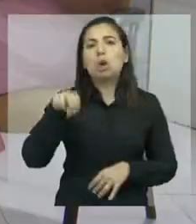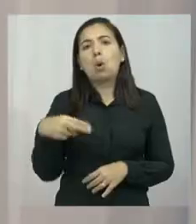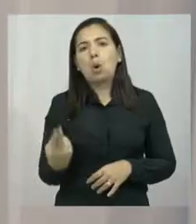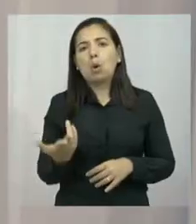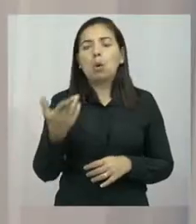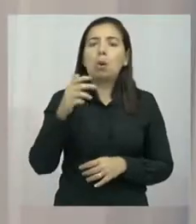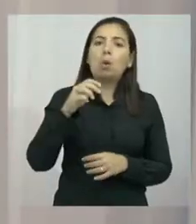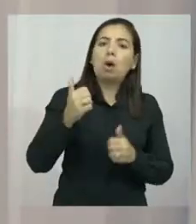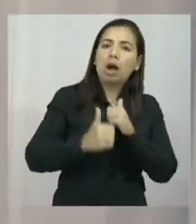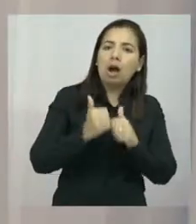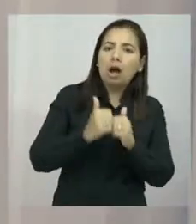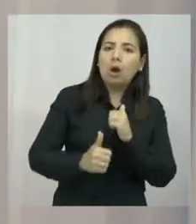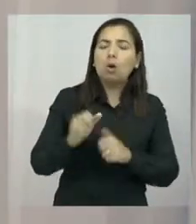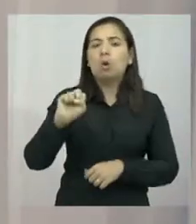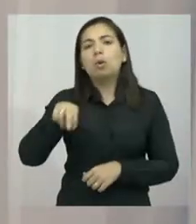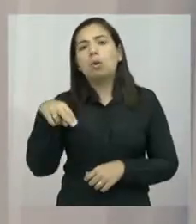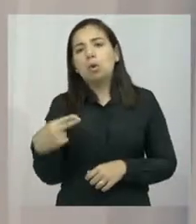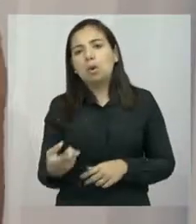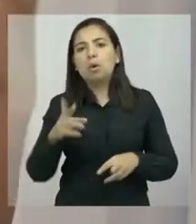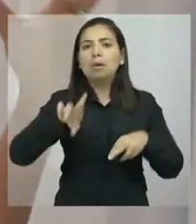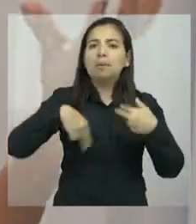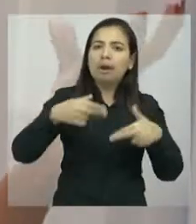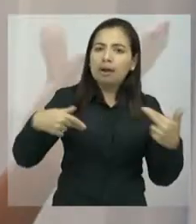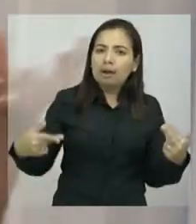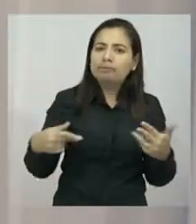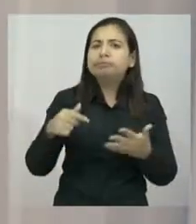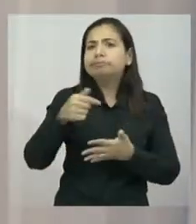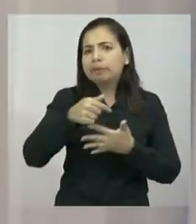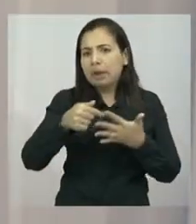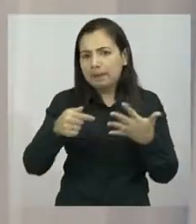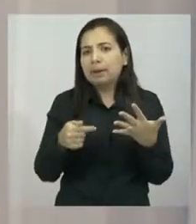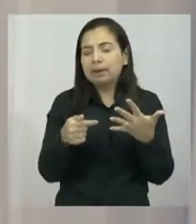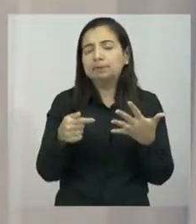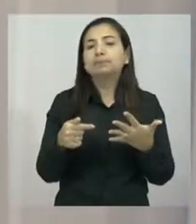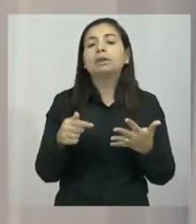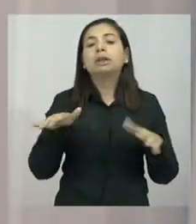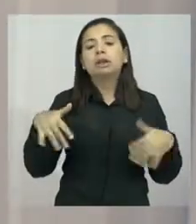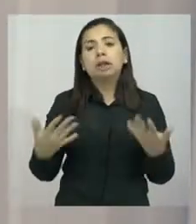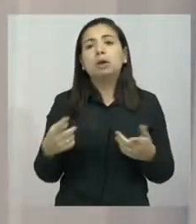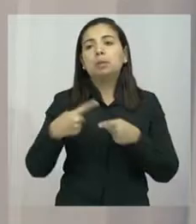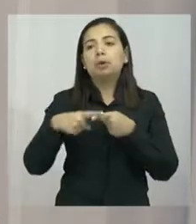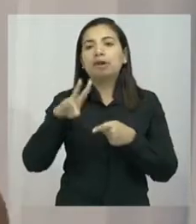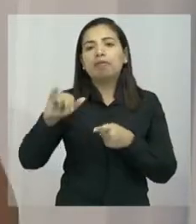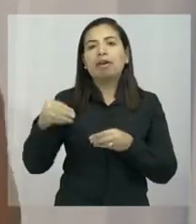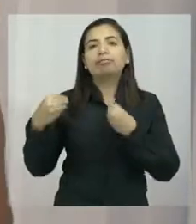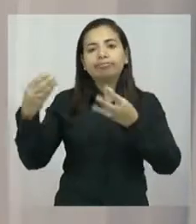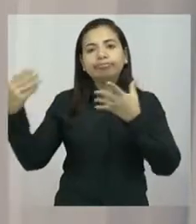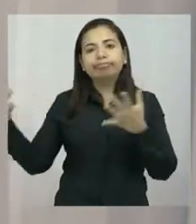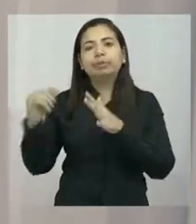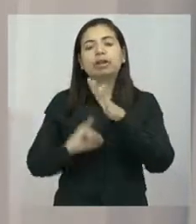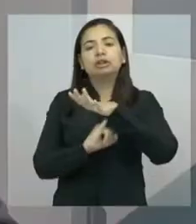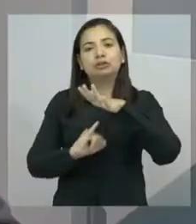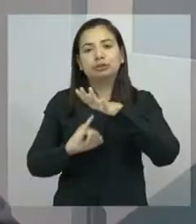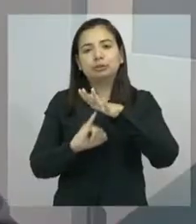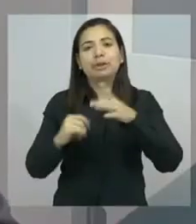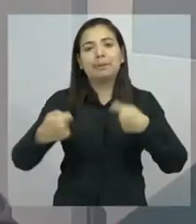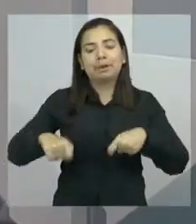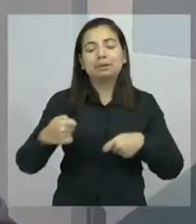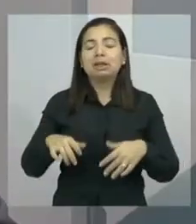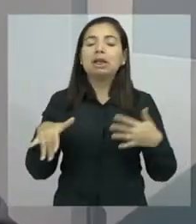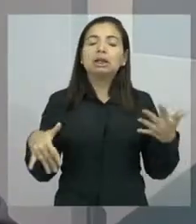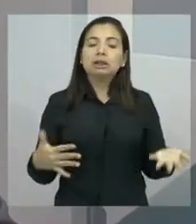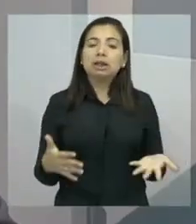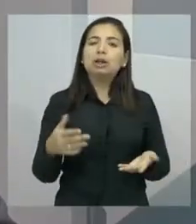nosso grande intuito é isso mesmo, é trazer aquela comunidade. Muitos jovens se reúnem ali no polo de lazer nos finais